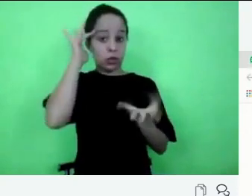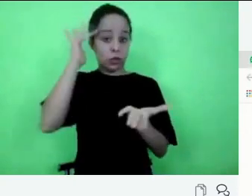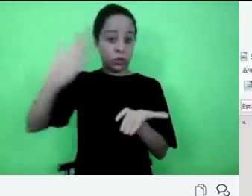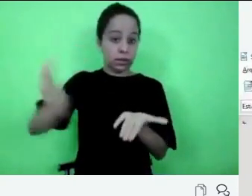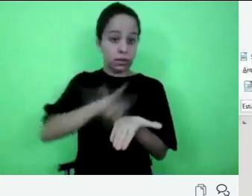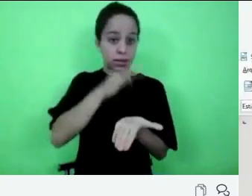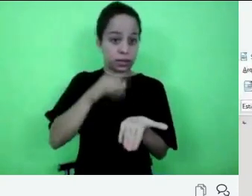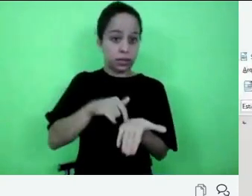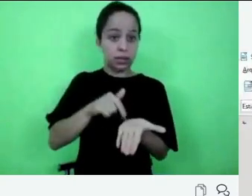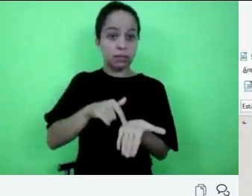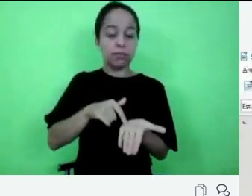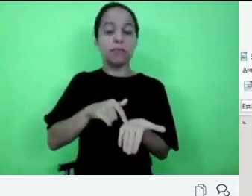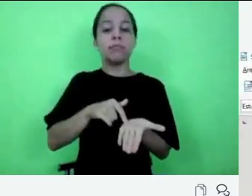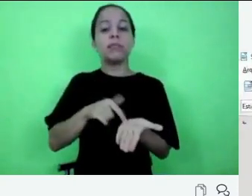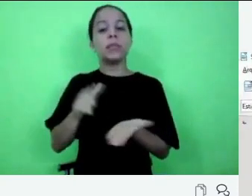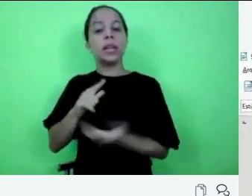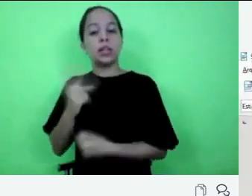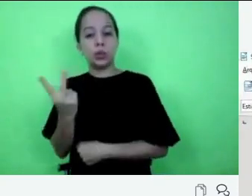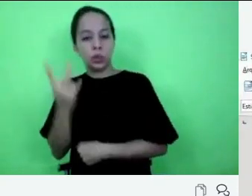duas vagas.